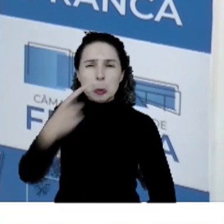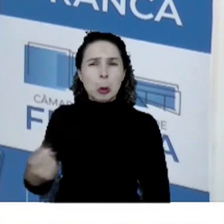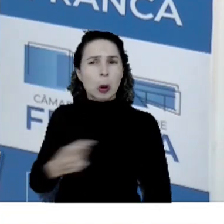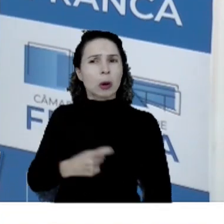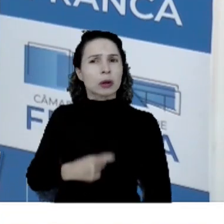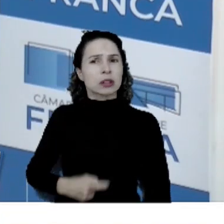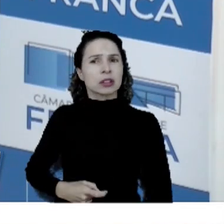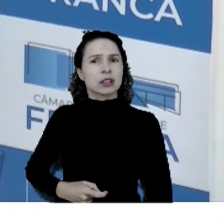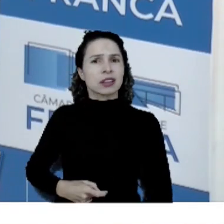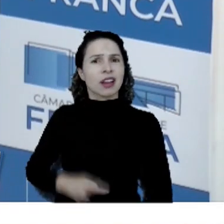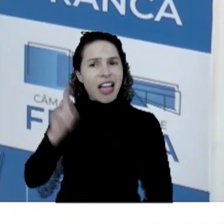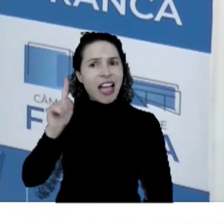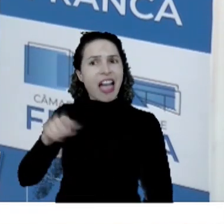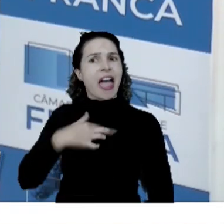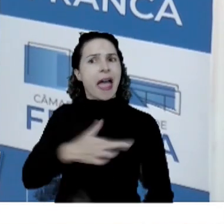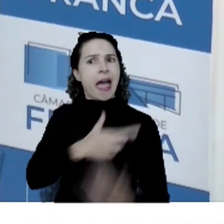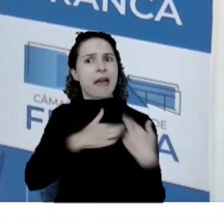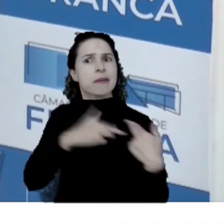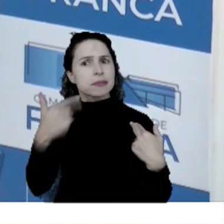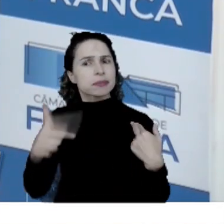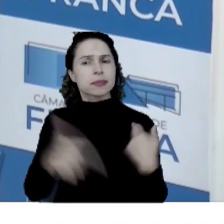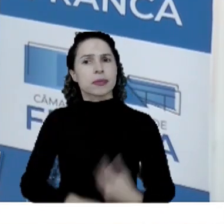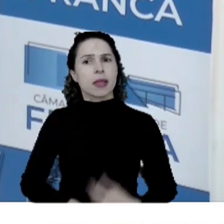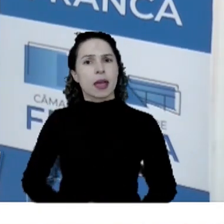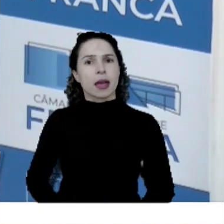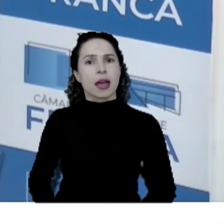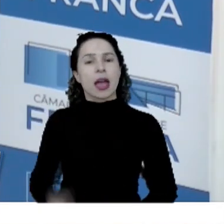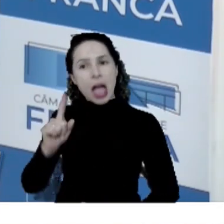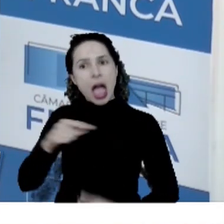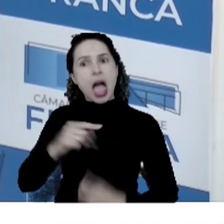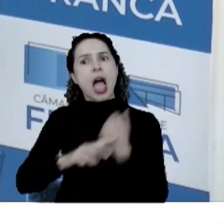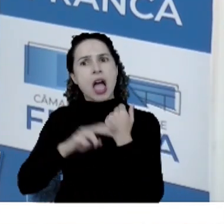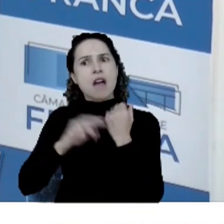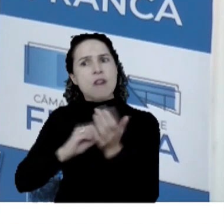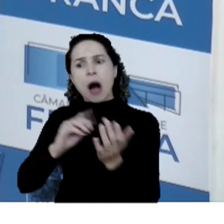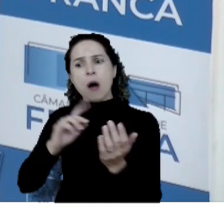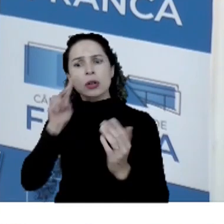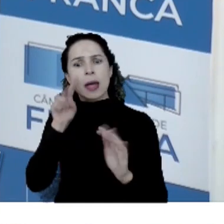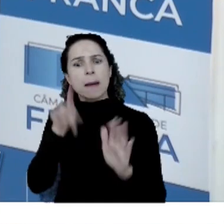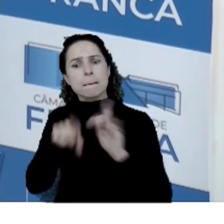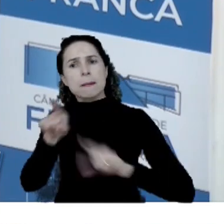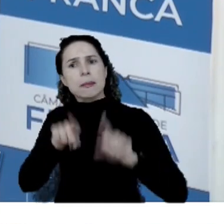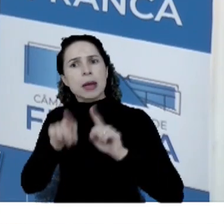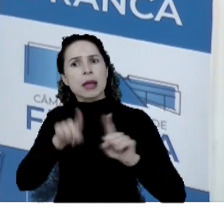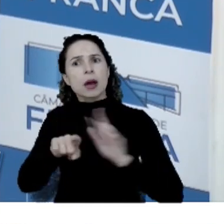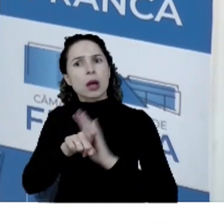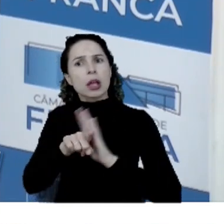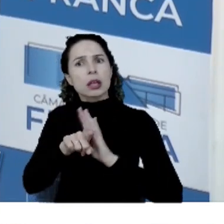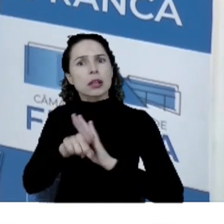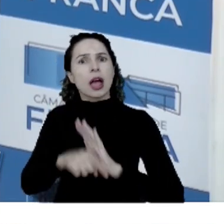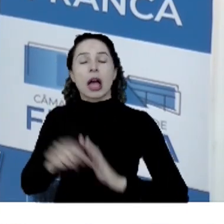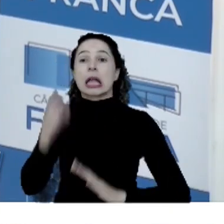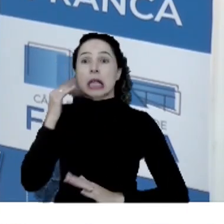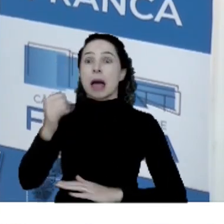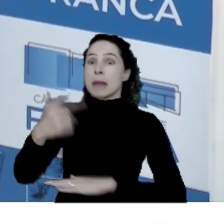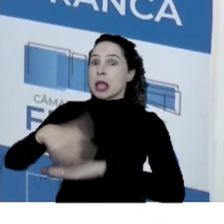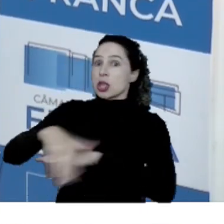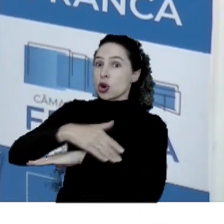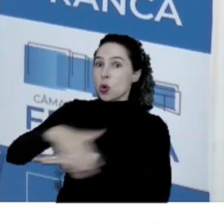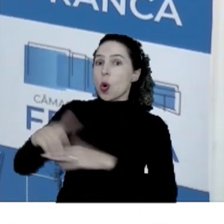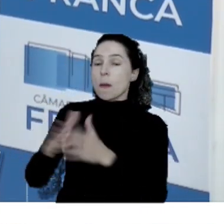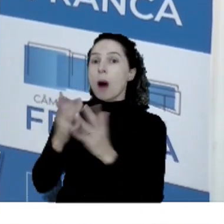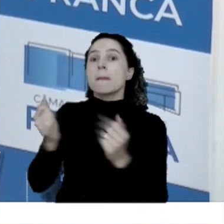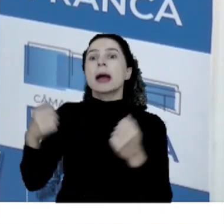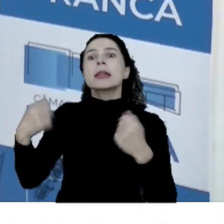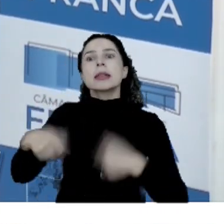é inconsequência! É inconsequência! As pessoas, tudo bem, elas estão em situação de rua, merecem sim ser